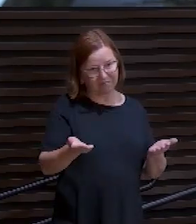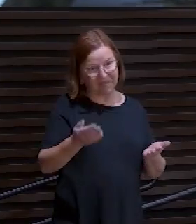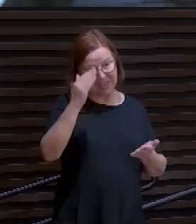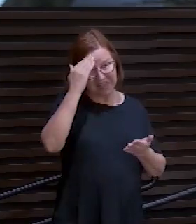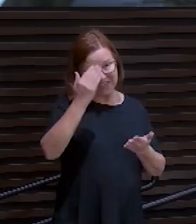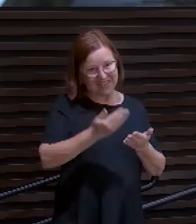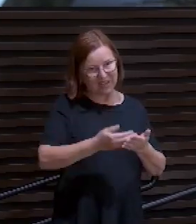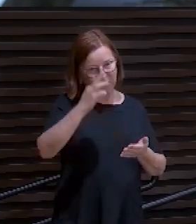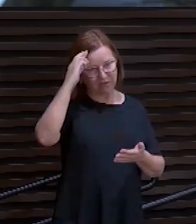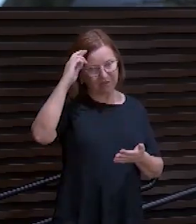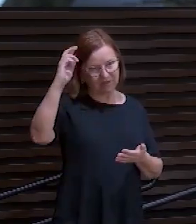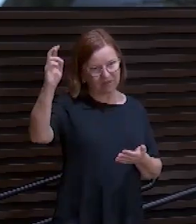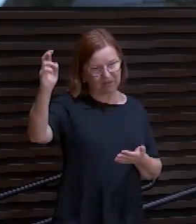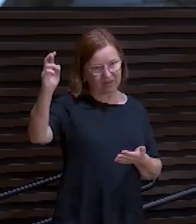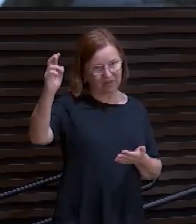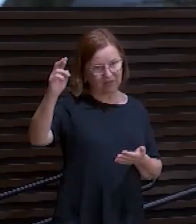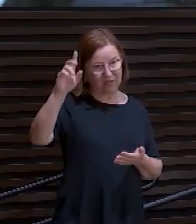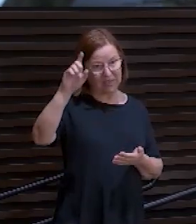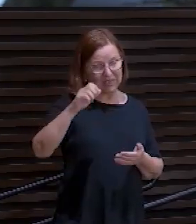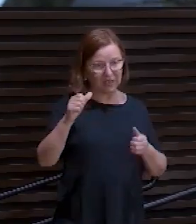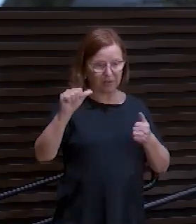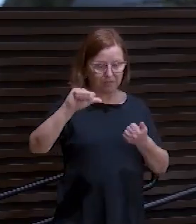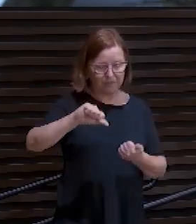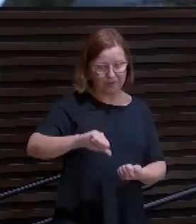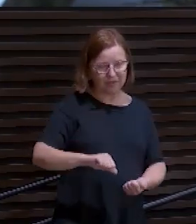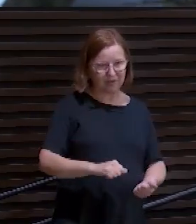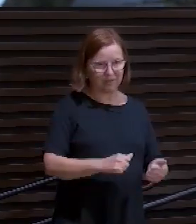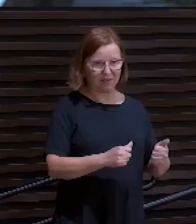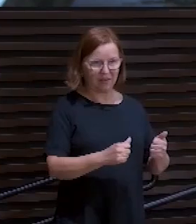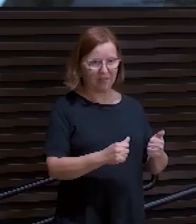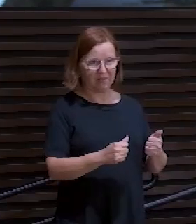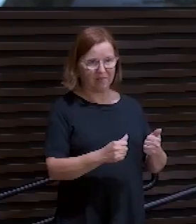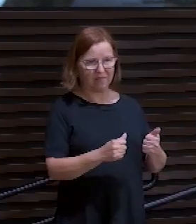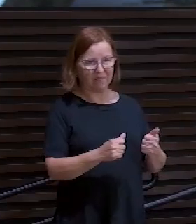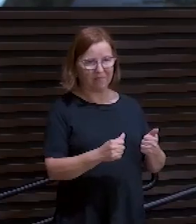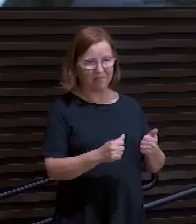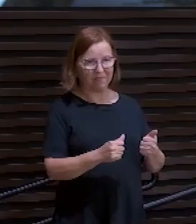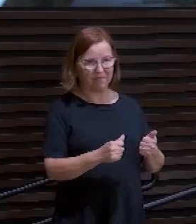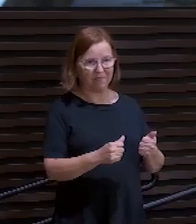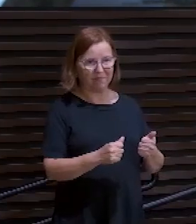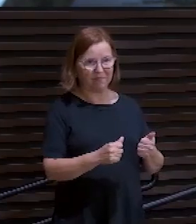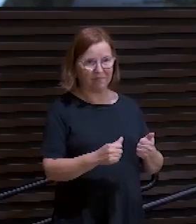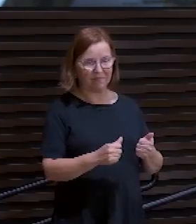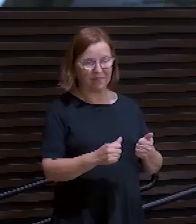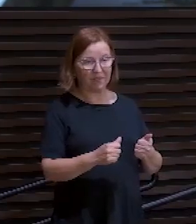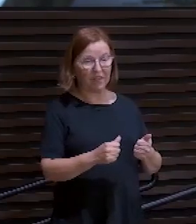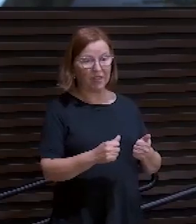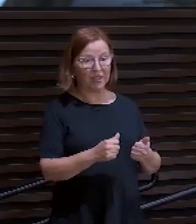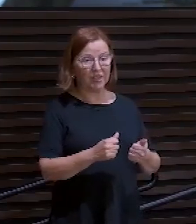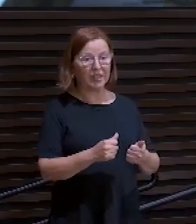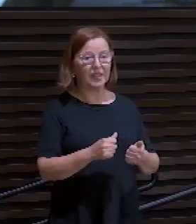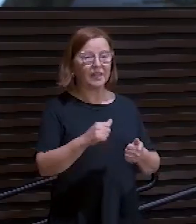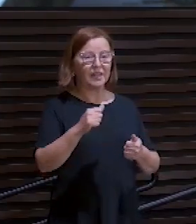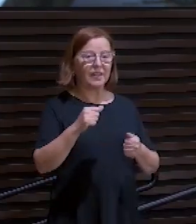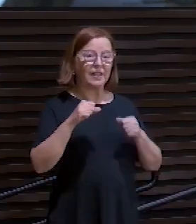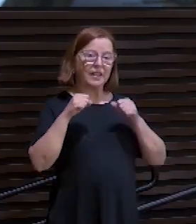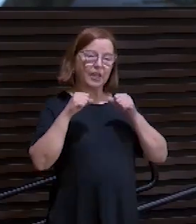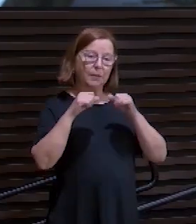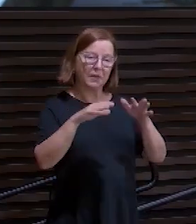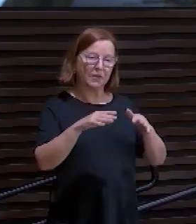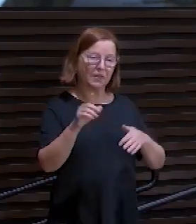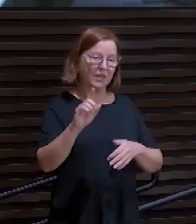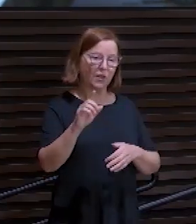creiam no Senhor, sejam batizados, e será abençoada não somente a tua